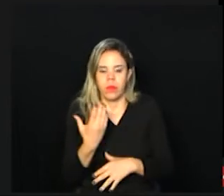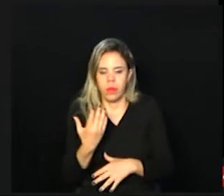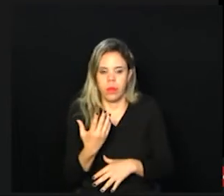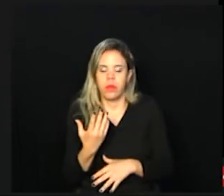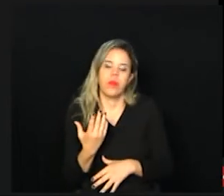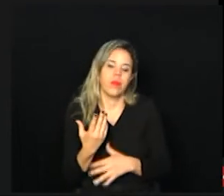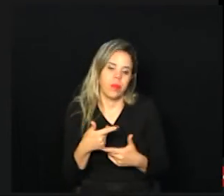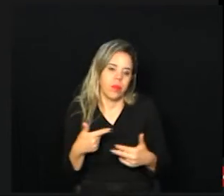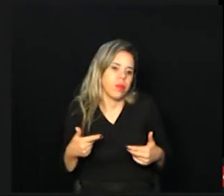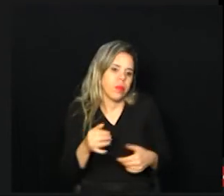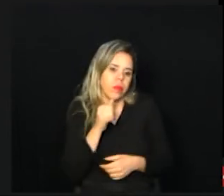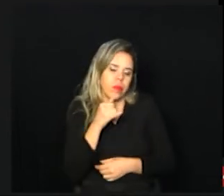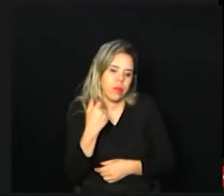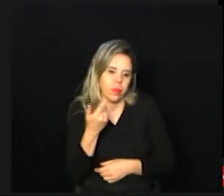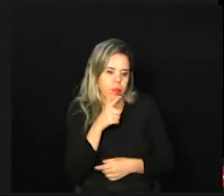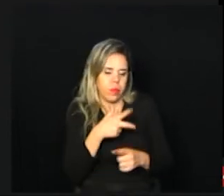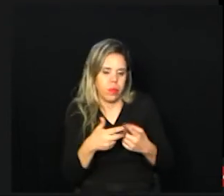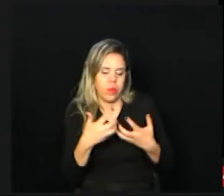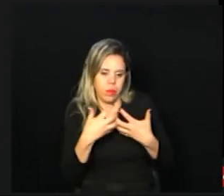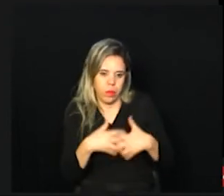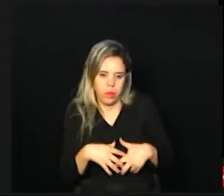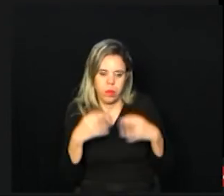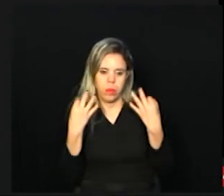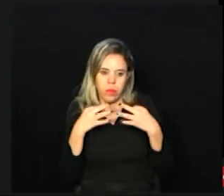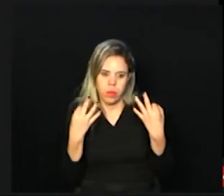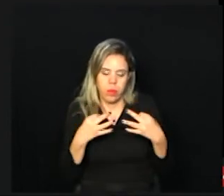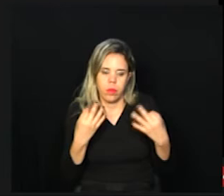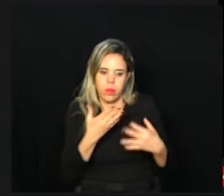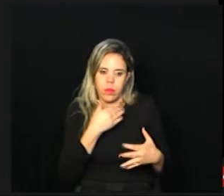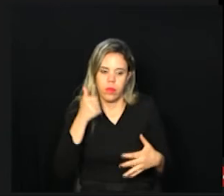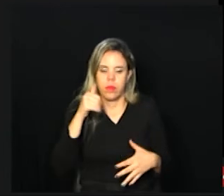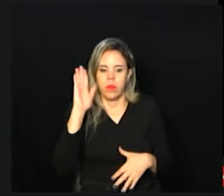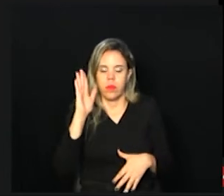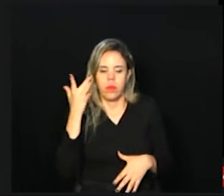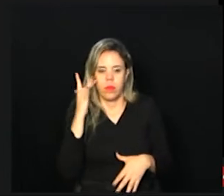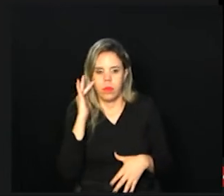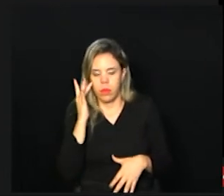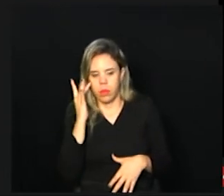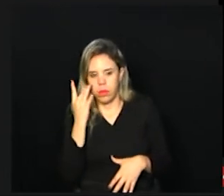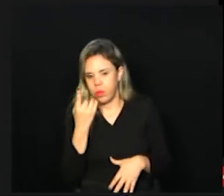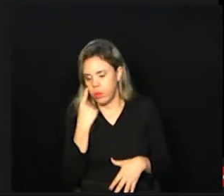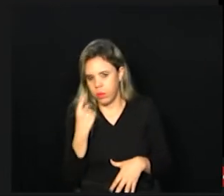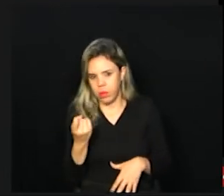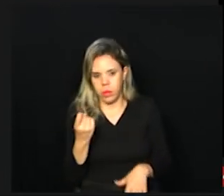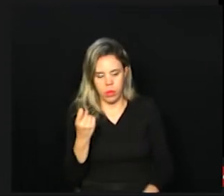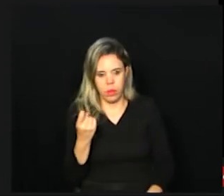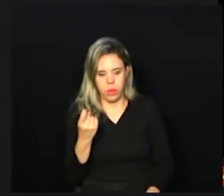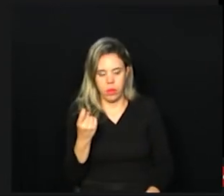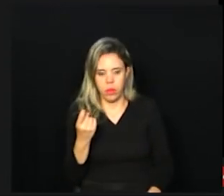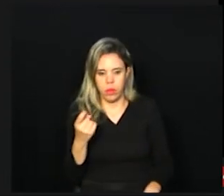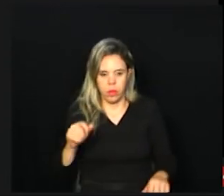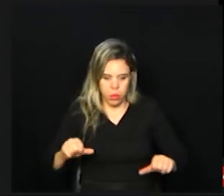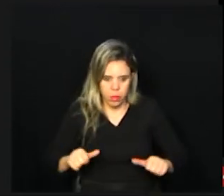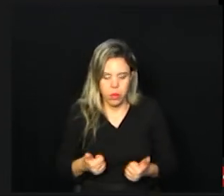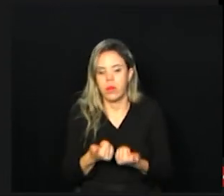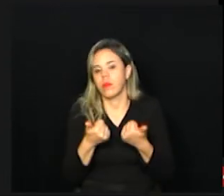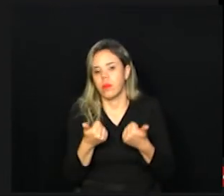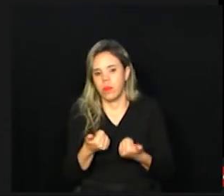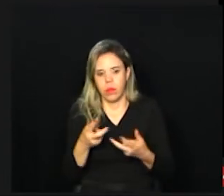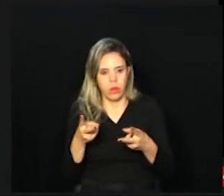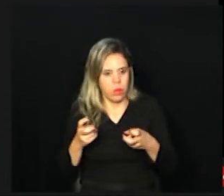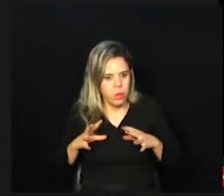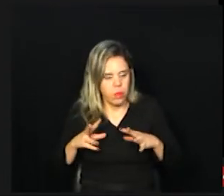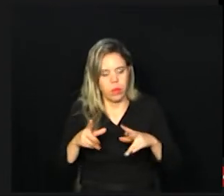roda e poderíamos ter aperfeiçoado a roda. Eu acho que seria mais interessante, mais positivo, escutar todos